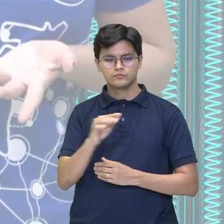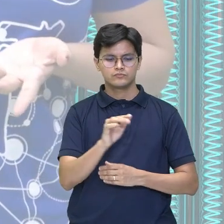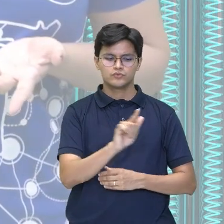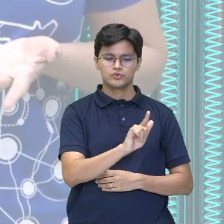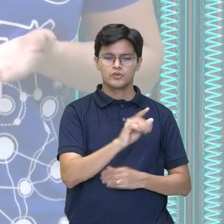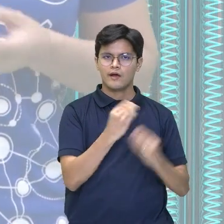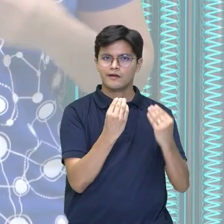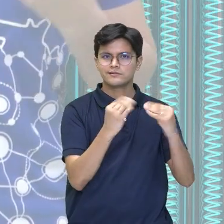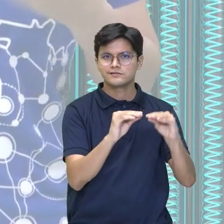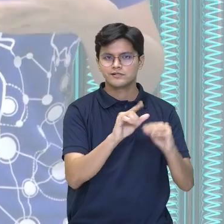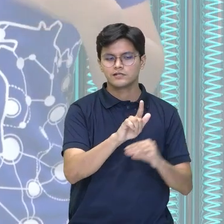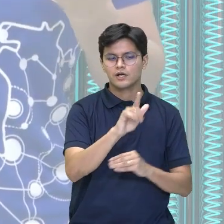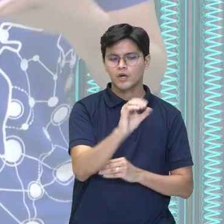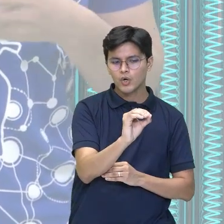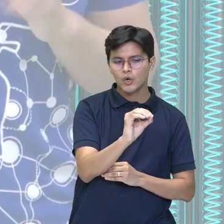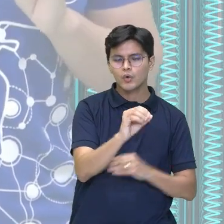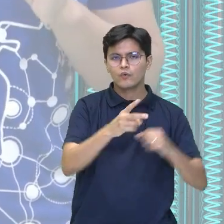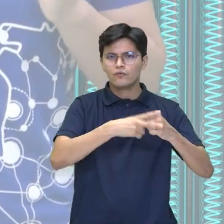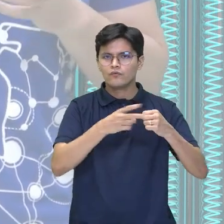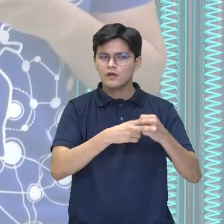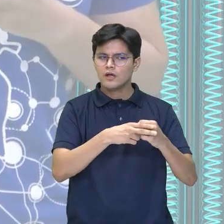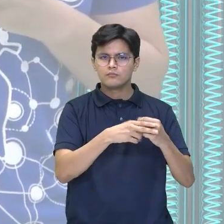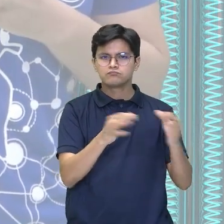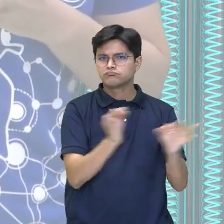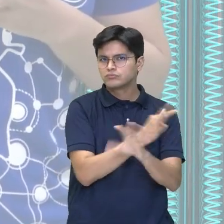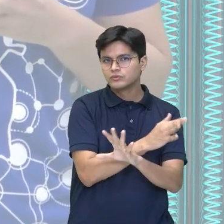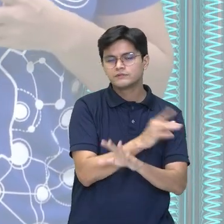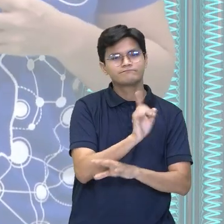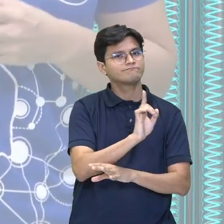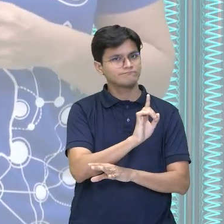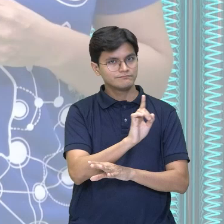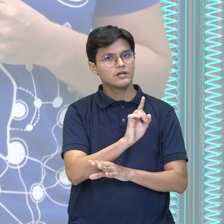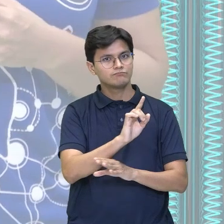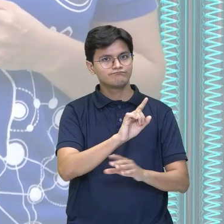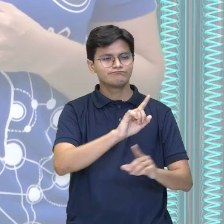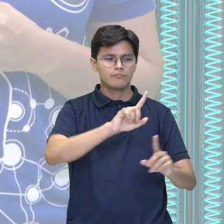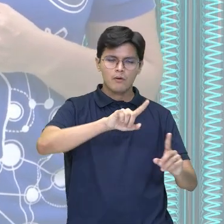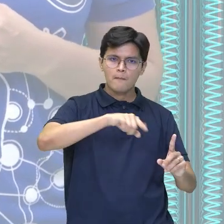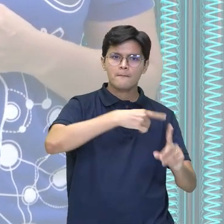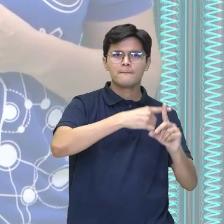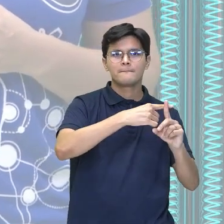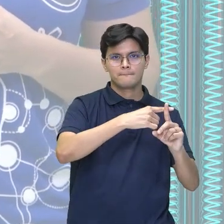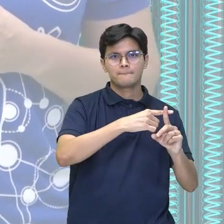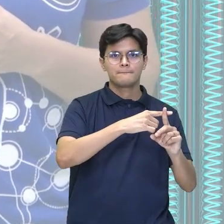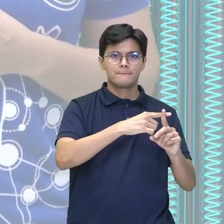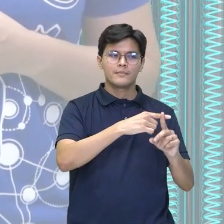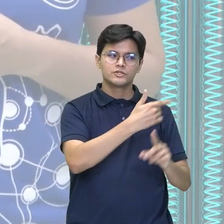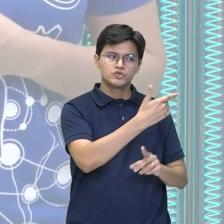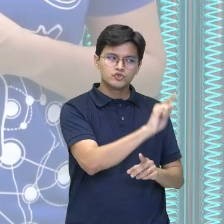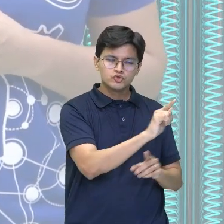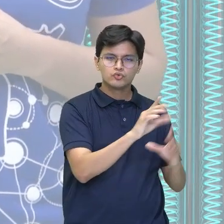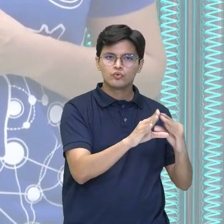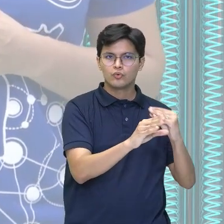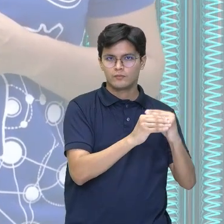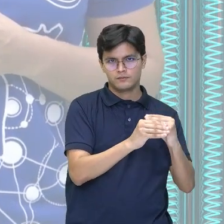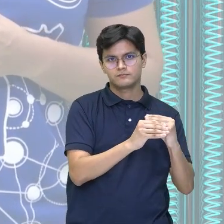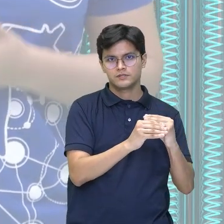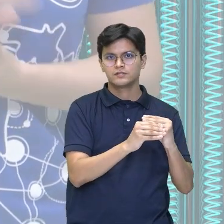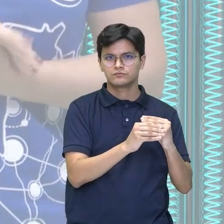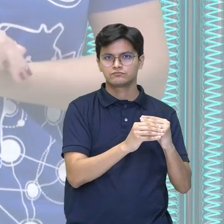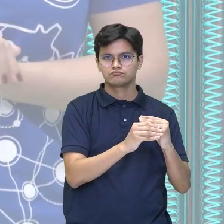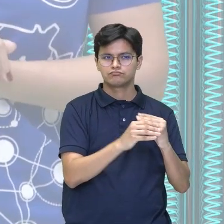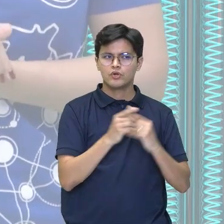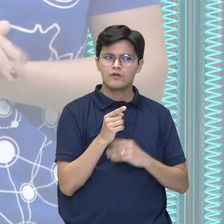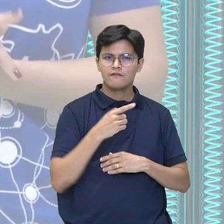do que você está falando. Se você quiser ser mais específico, né? Para onde eles foram? Onde eles foram? Vamos